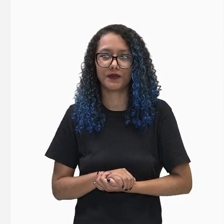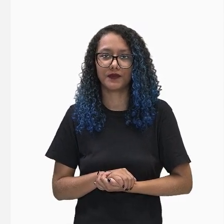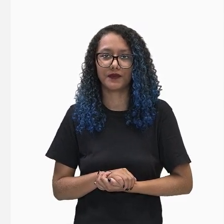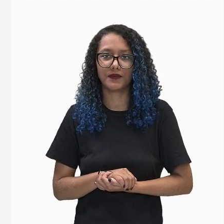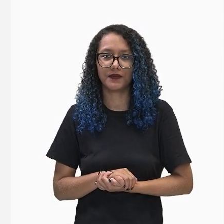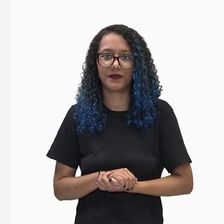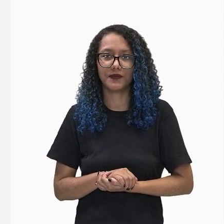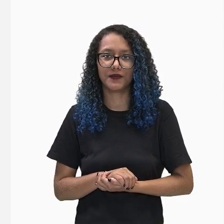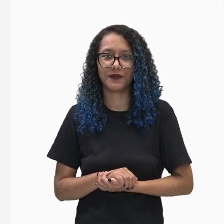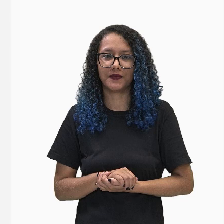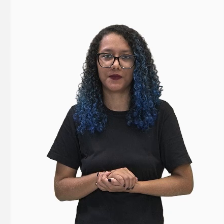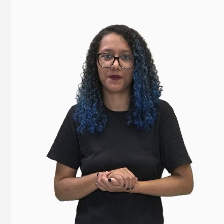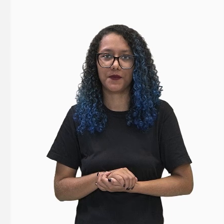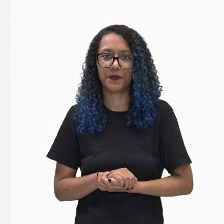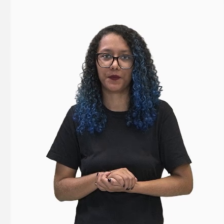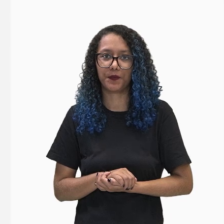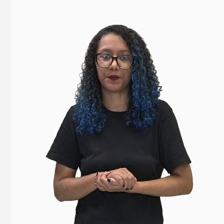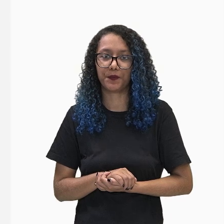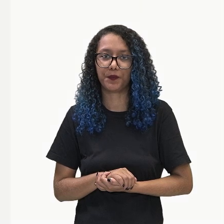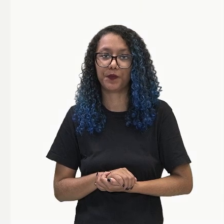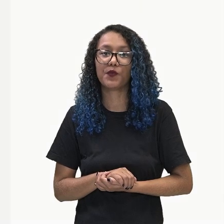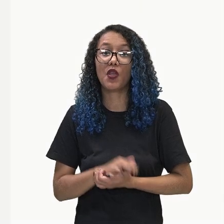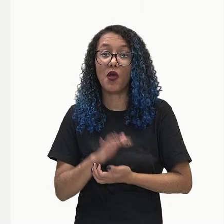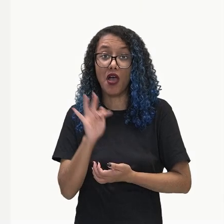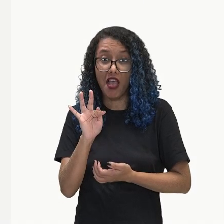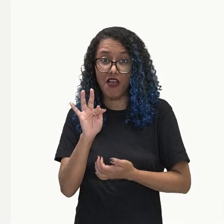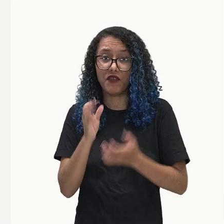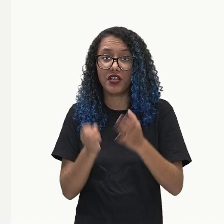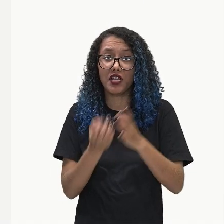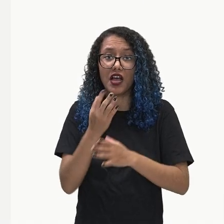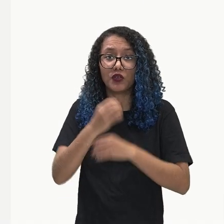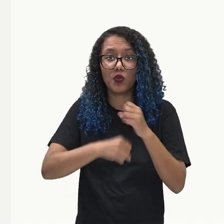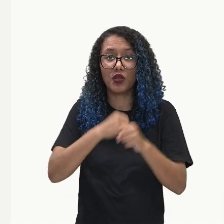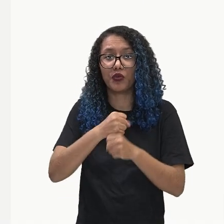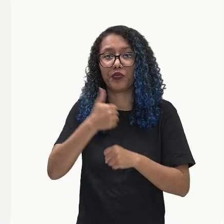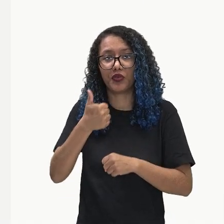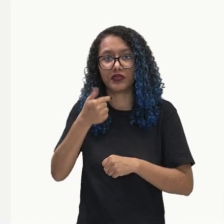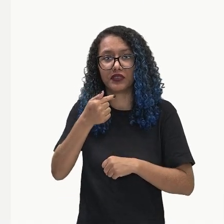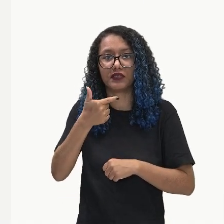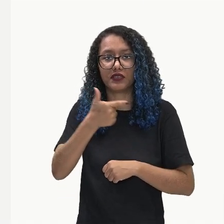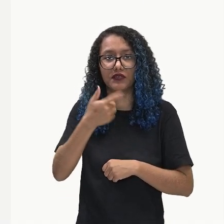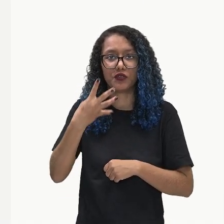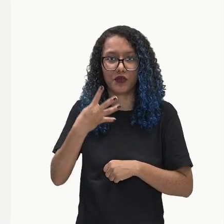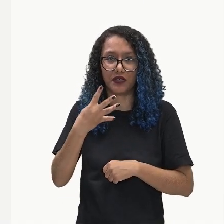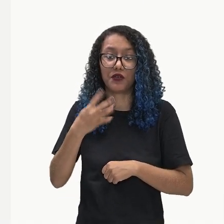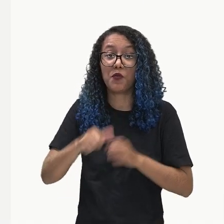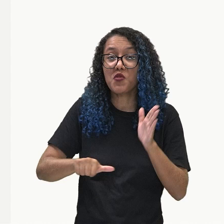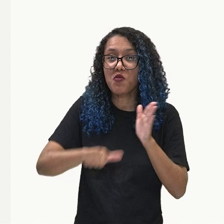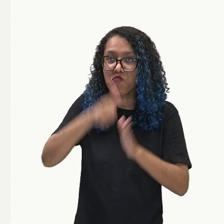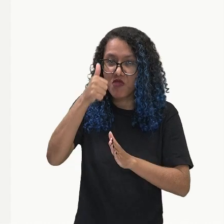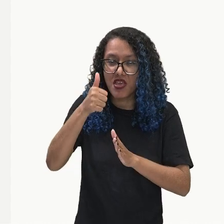em 1724. Como eu disse, ela foi a primeira a ser criada pelo engenheiro